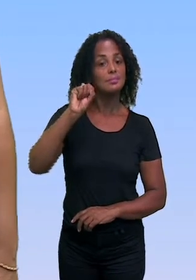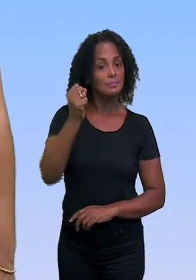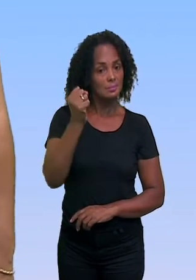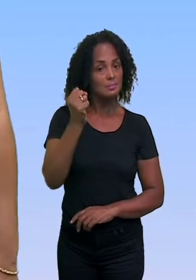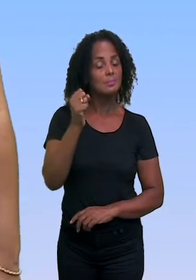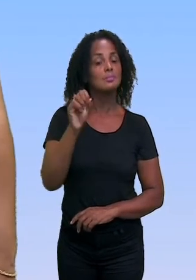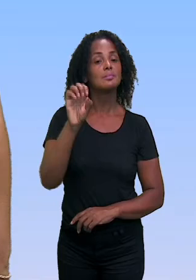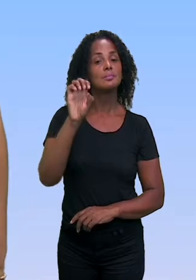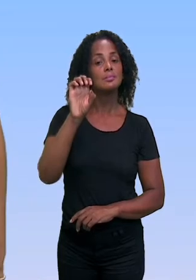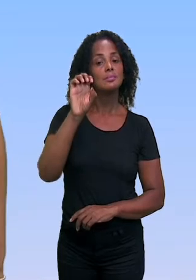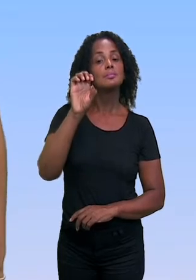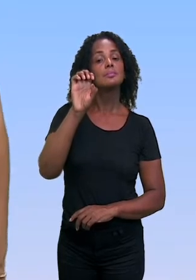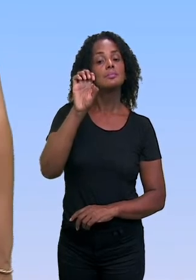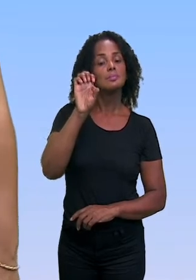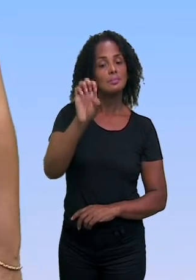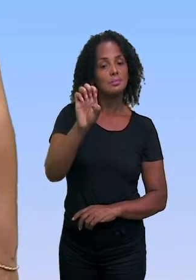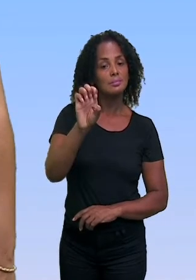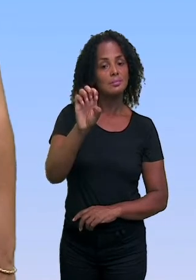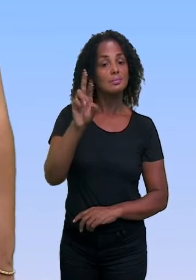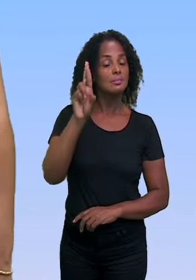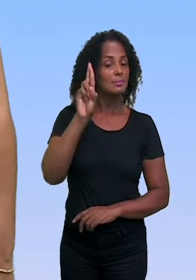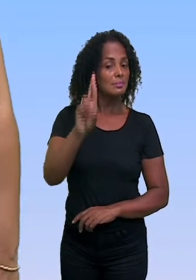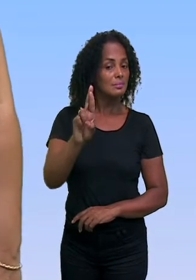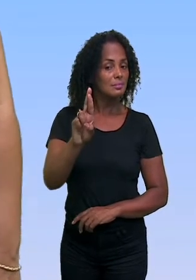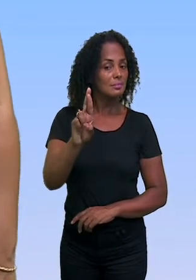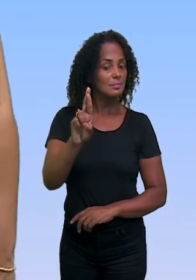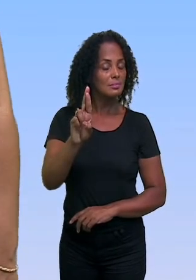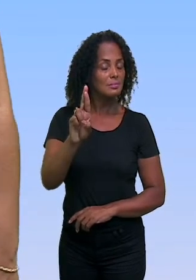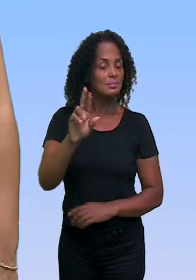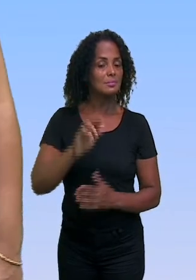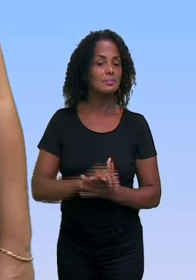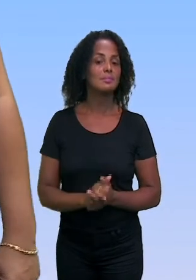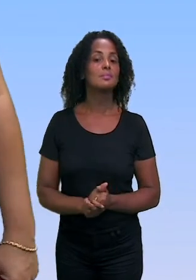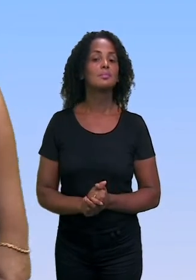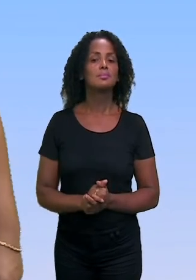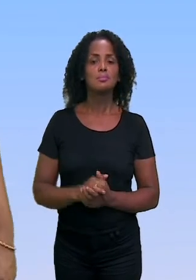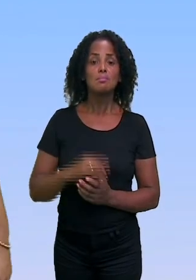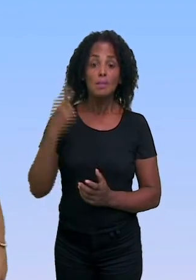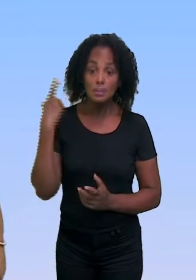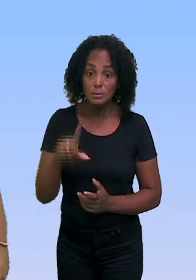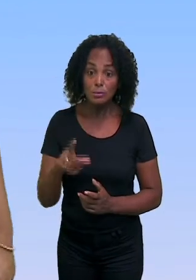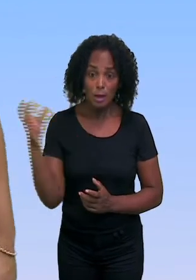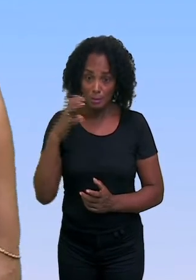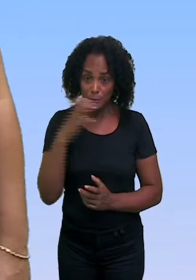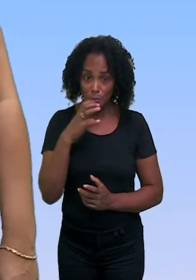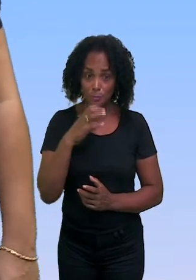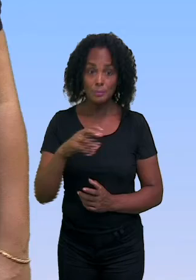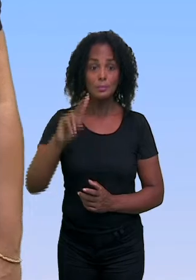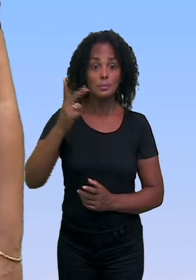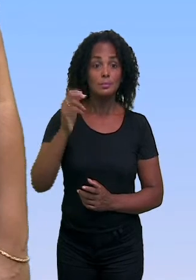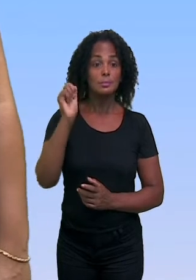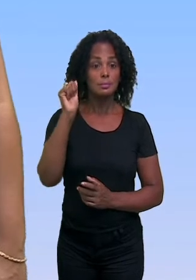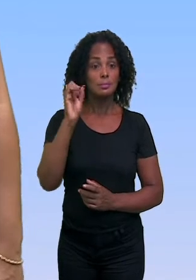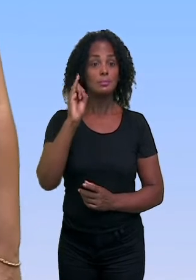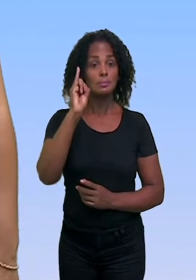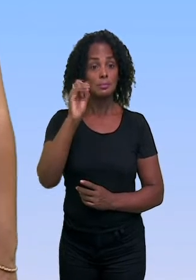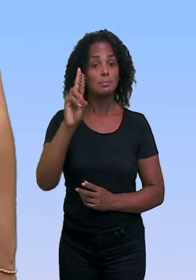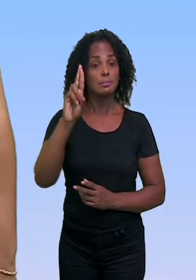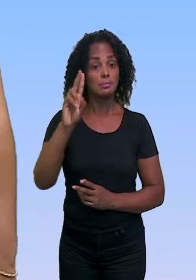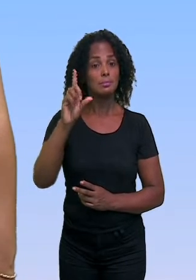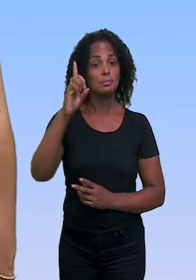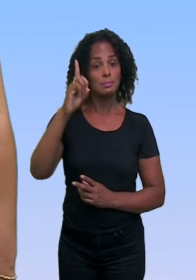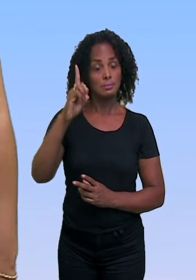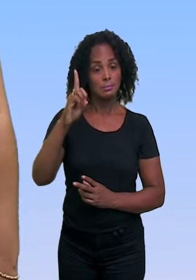o outro é se né és e ar não sai pro pouquinho mais rápido Ei